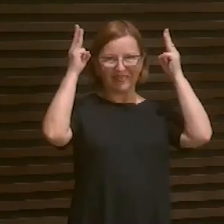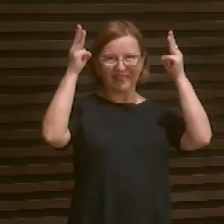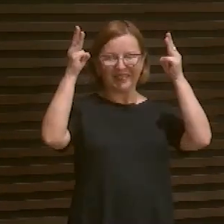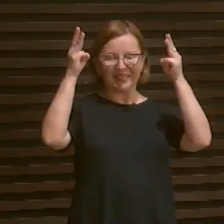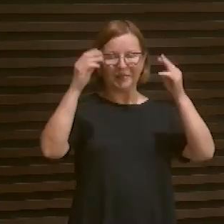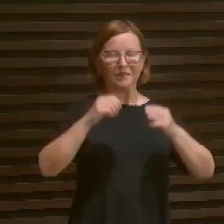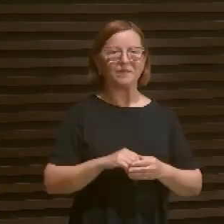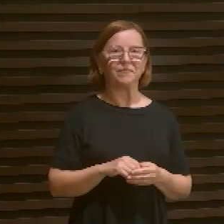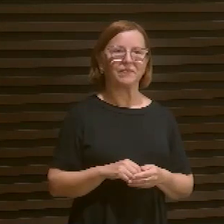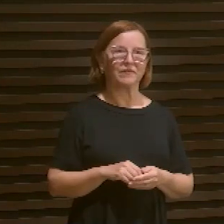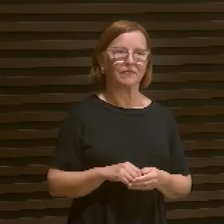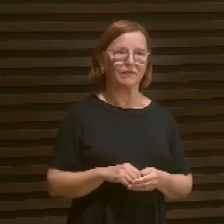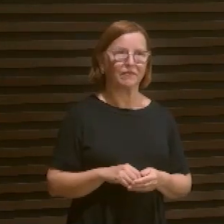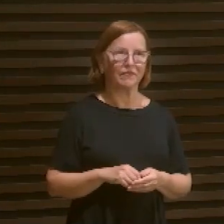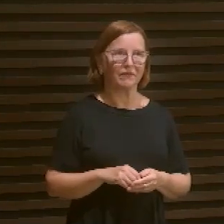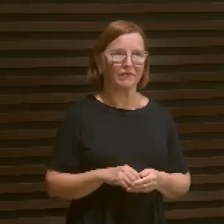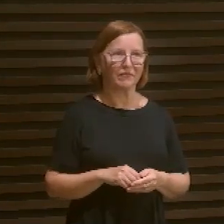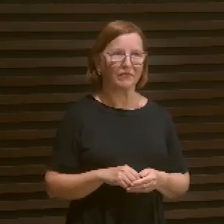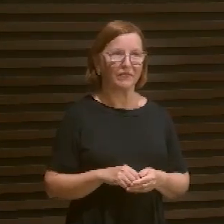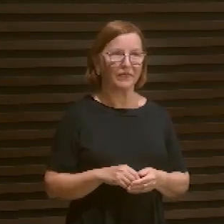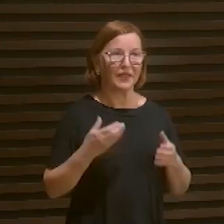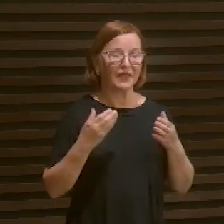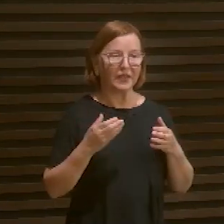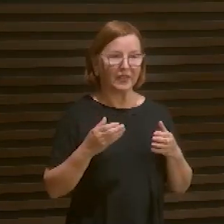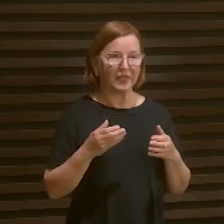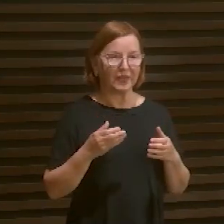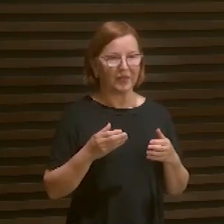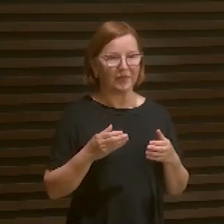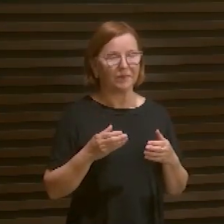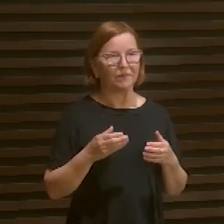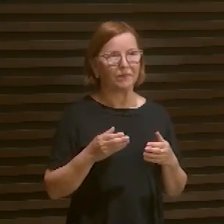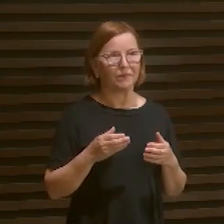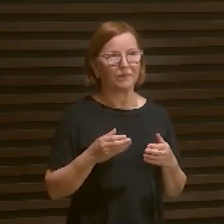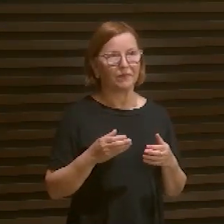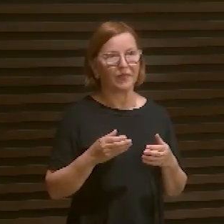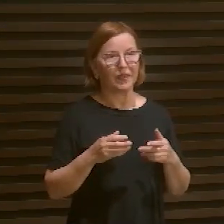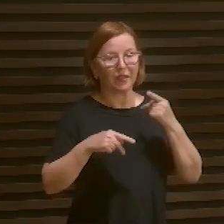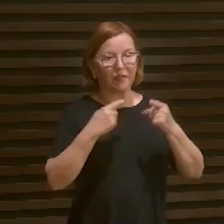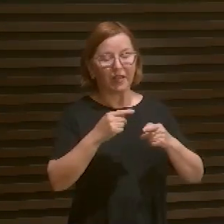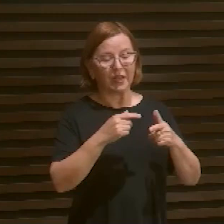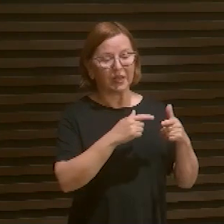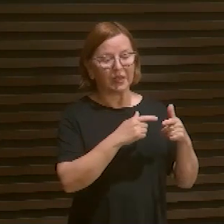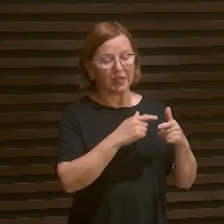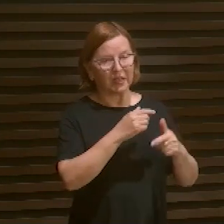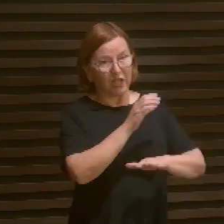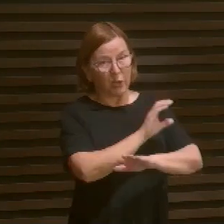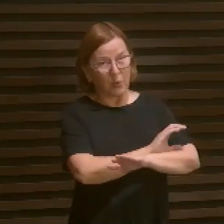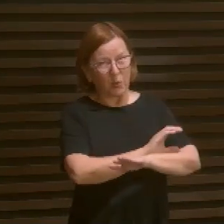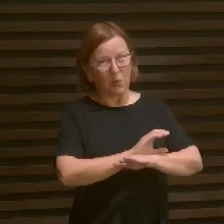Ele estava querendo mexer com a cultura do povo de Israel. A igreja, que era uma